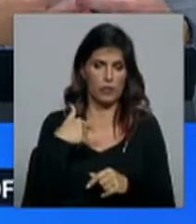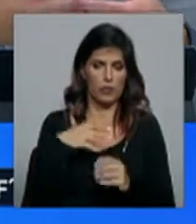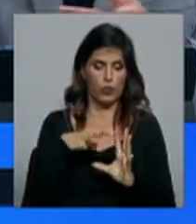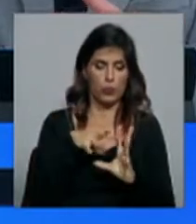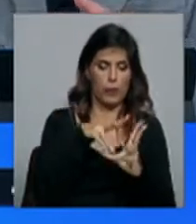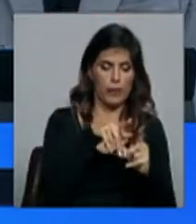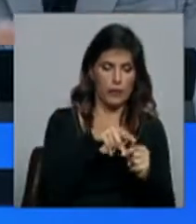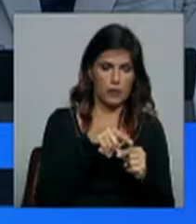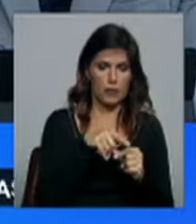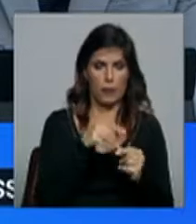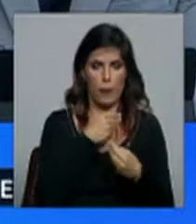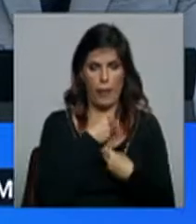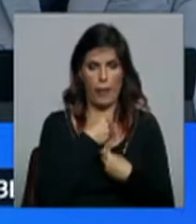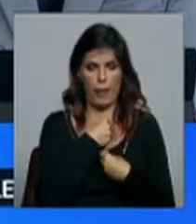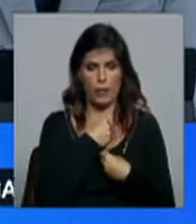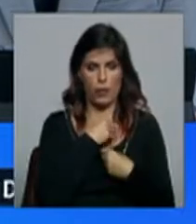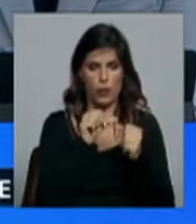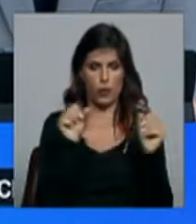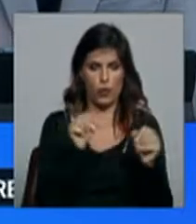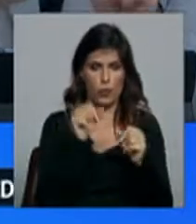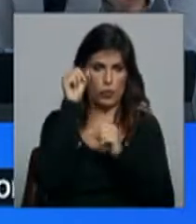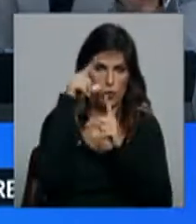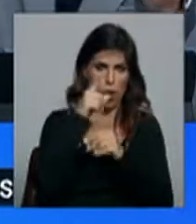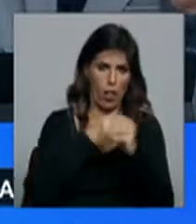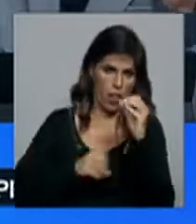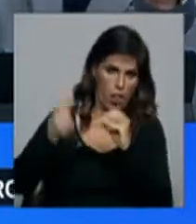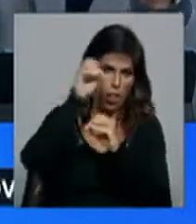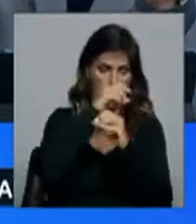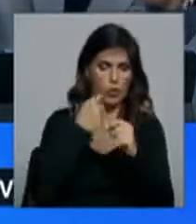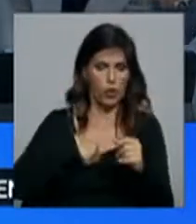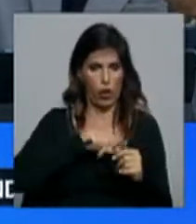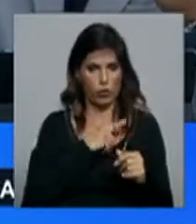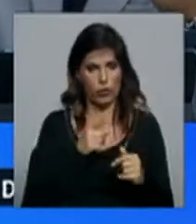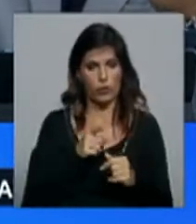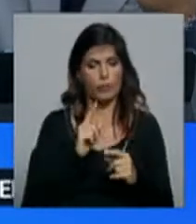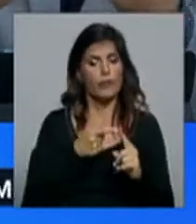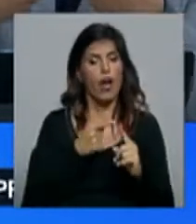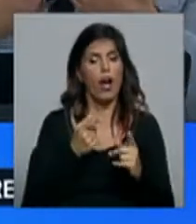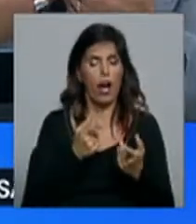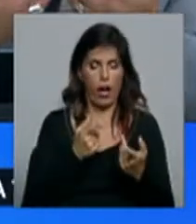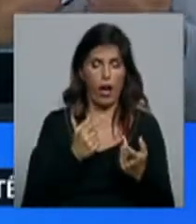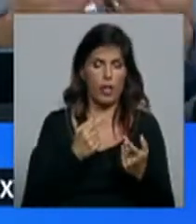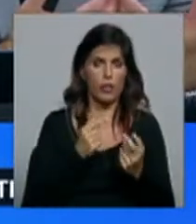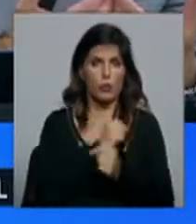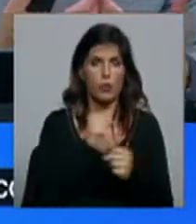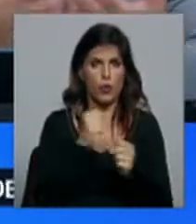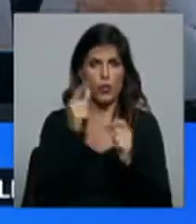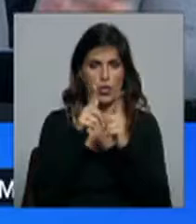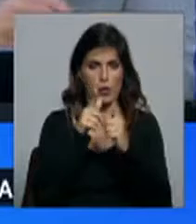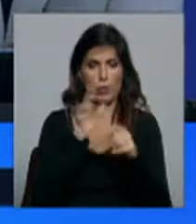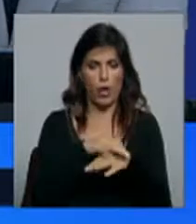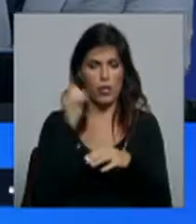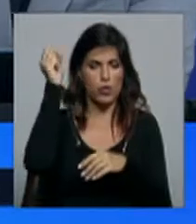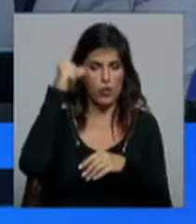planetas bebés do nosso sistema solar. E então há um referencial para explosões de estrelas que nós temos à custa do nosso próprio Sol.